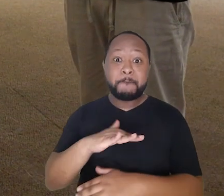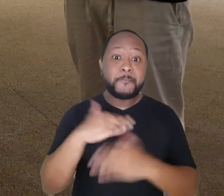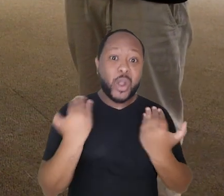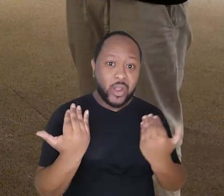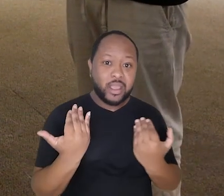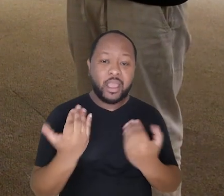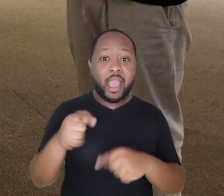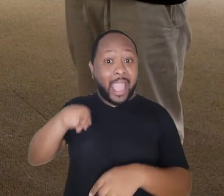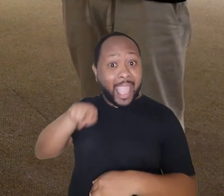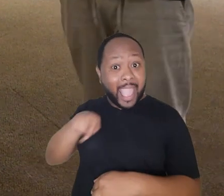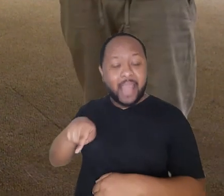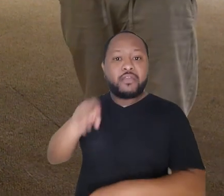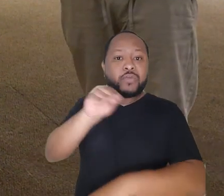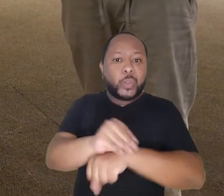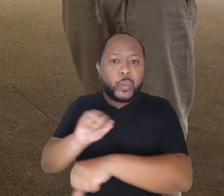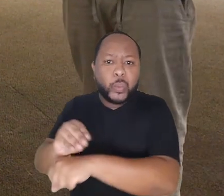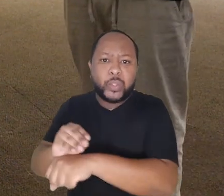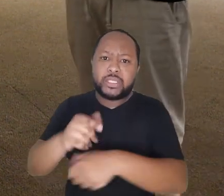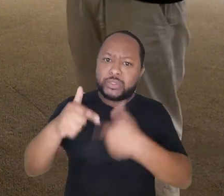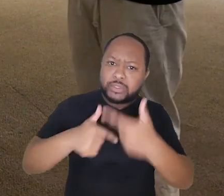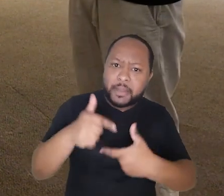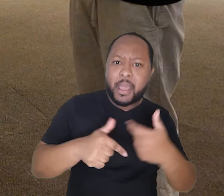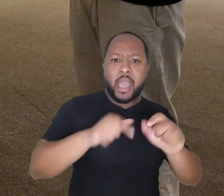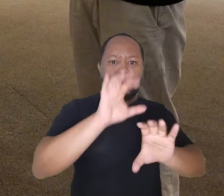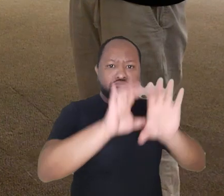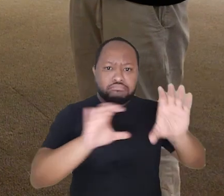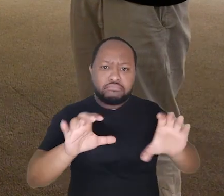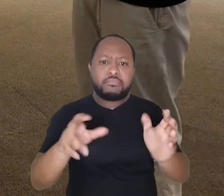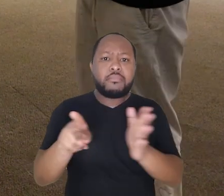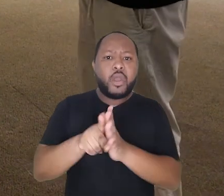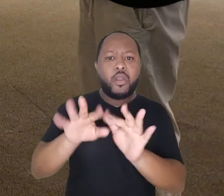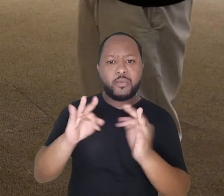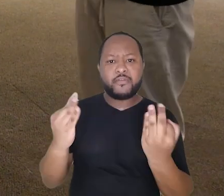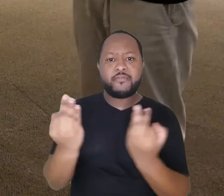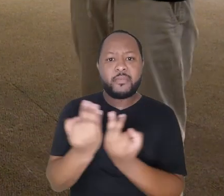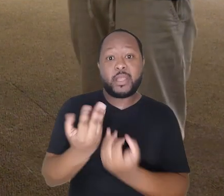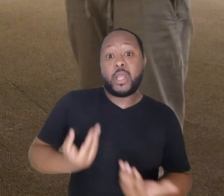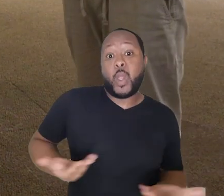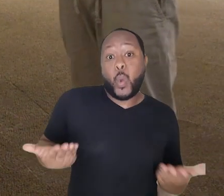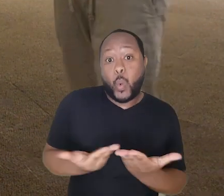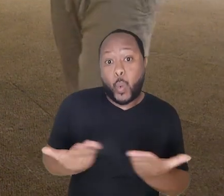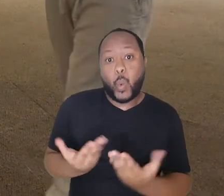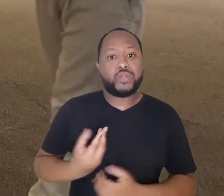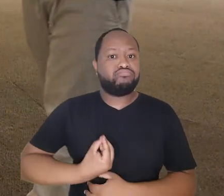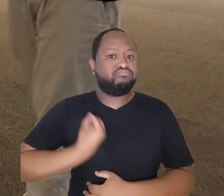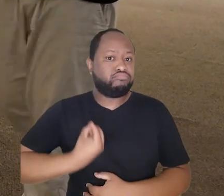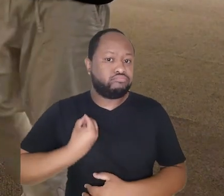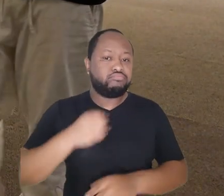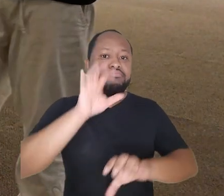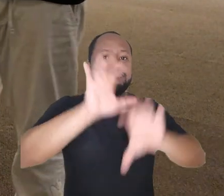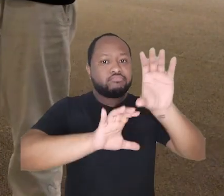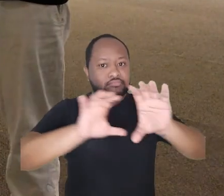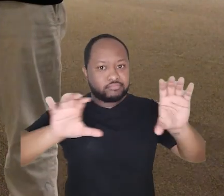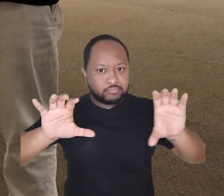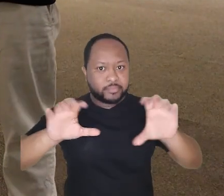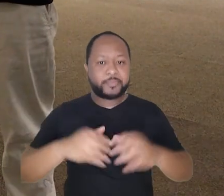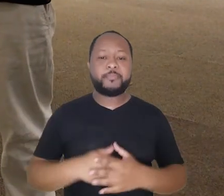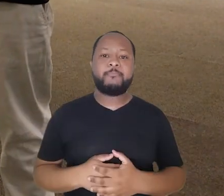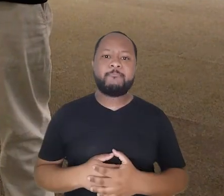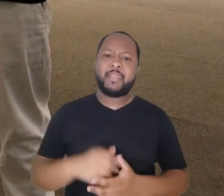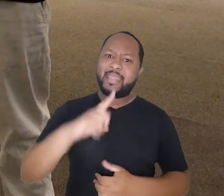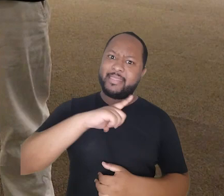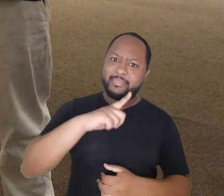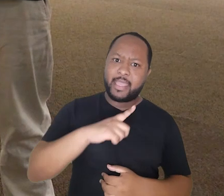Américo Neto, ele cuida do acervo da família, que está aqui exposta. A gente vai ver que tem algumas relações entre